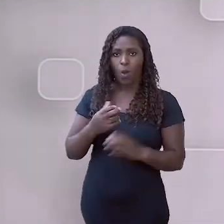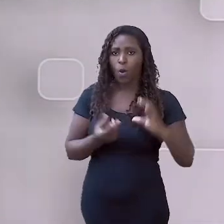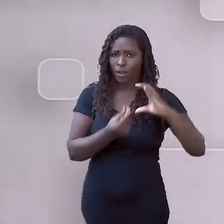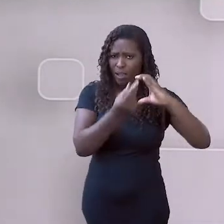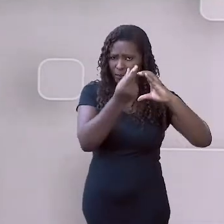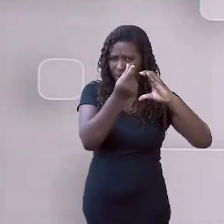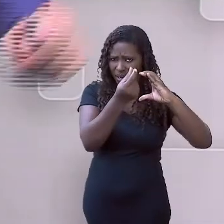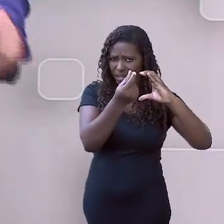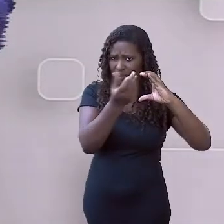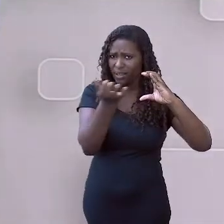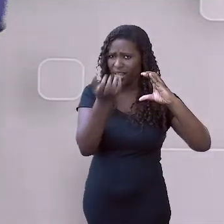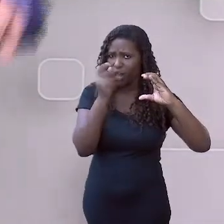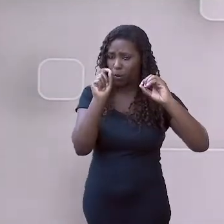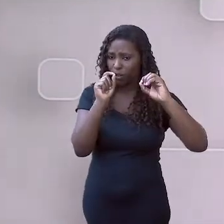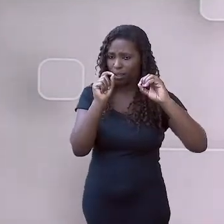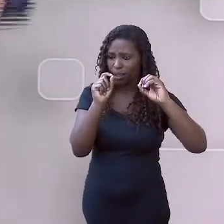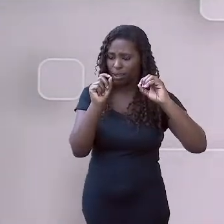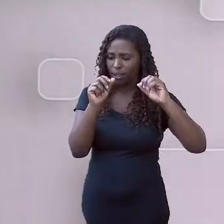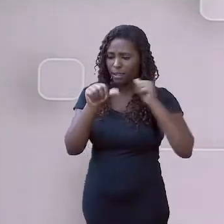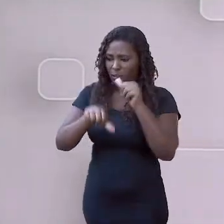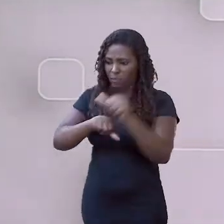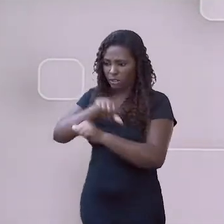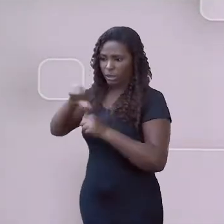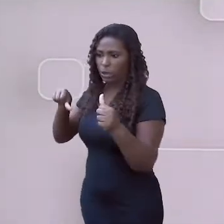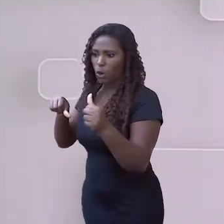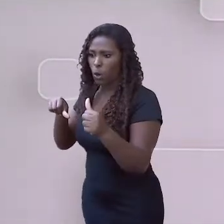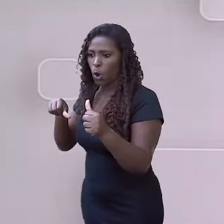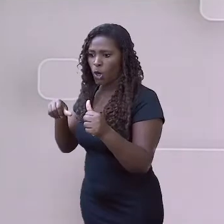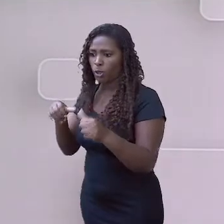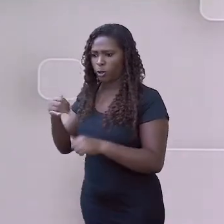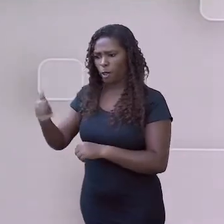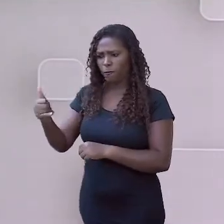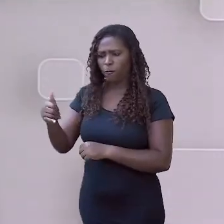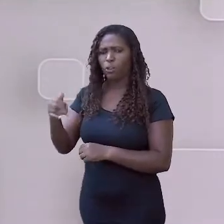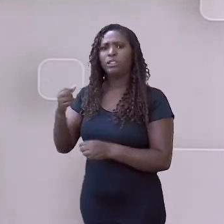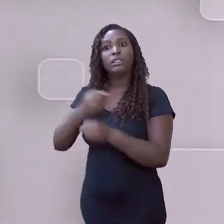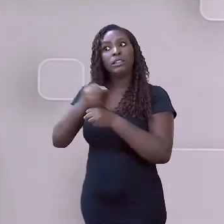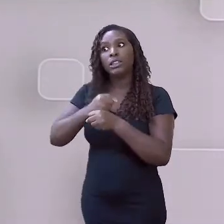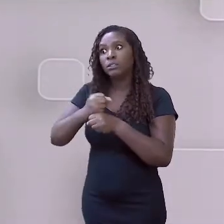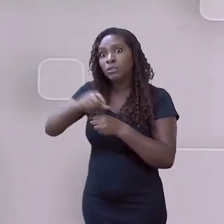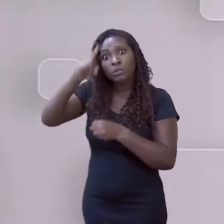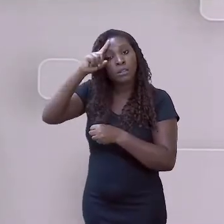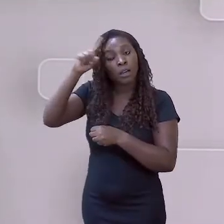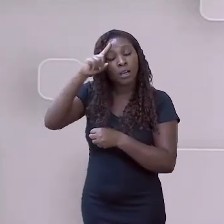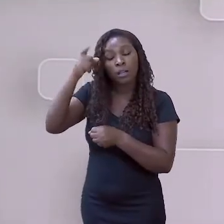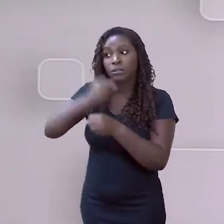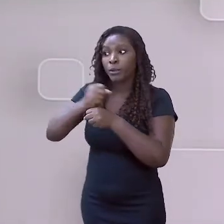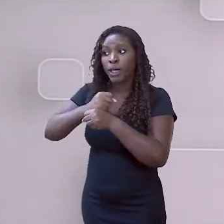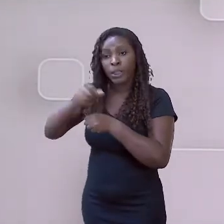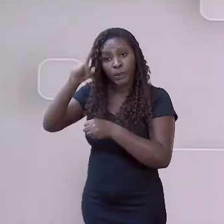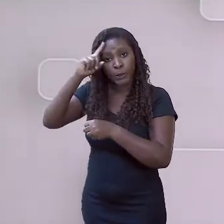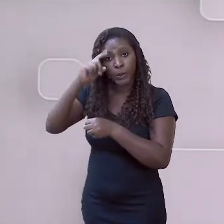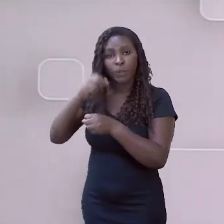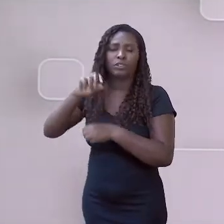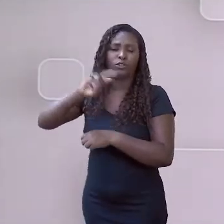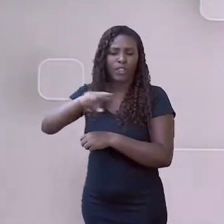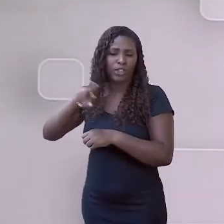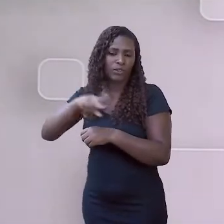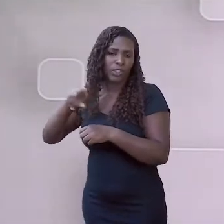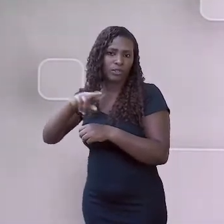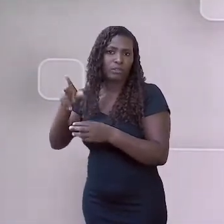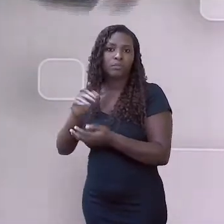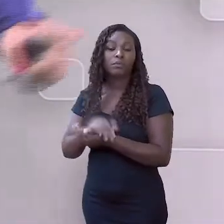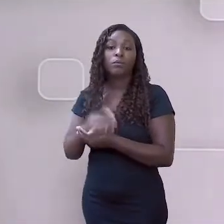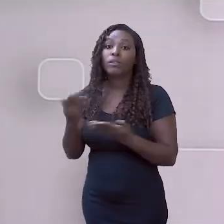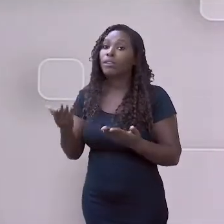Mãe, a professora de geografia falou que eu tenho que trocar o meu smartphone todo. Falei isso não, hein? Eu falei que o